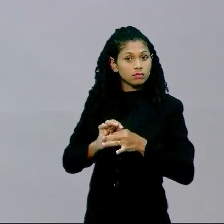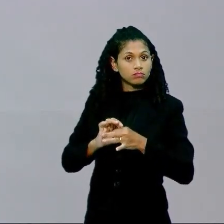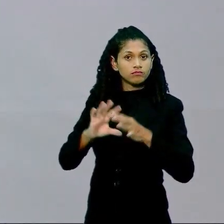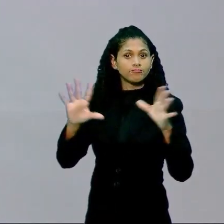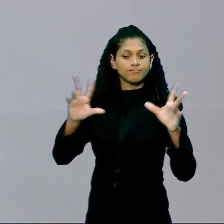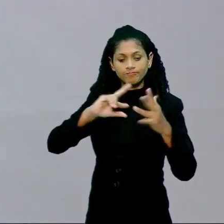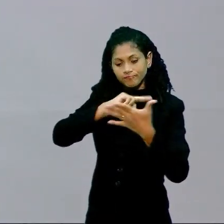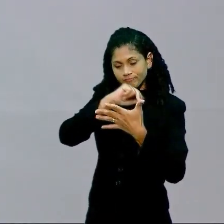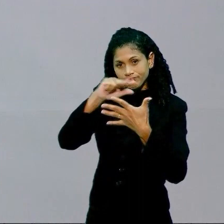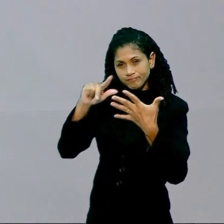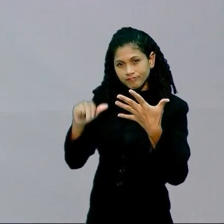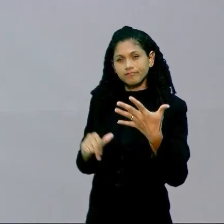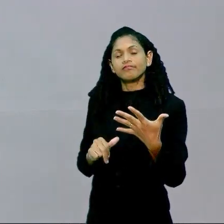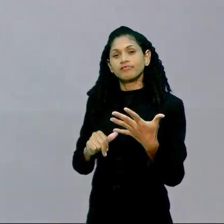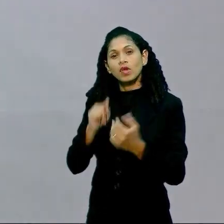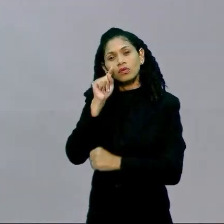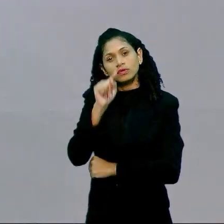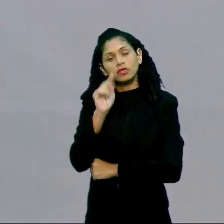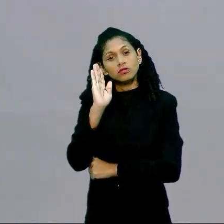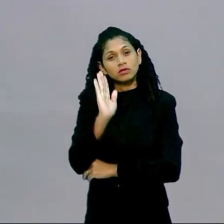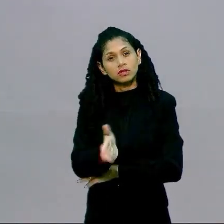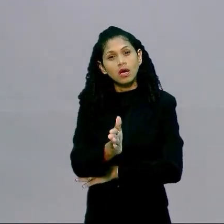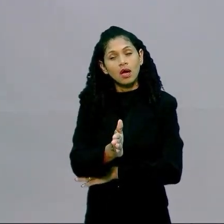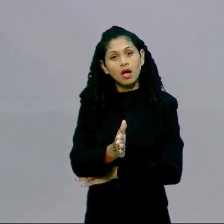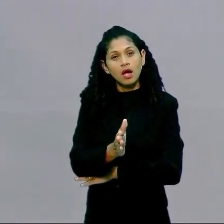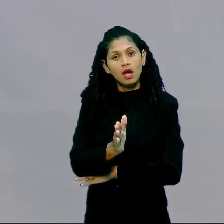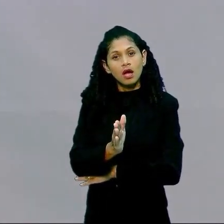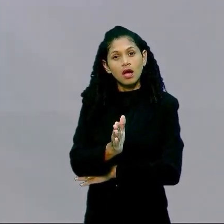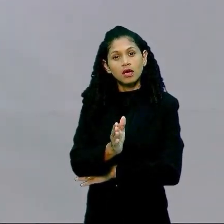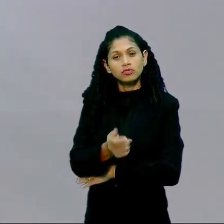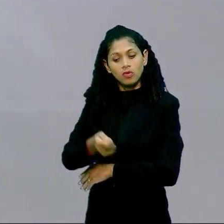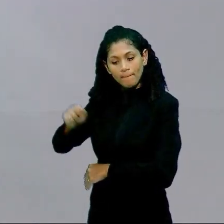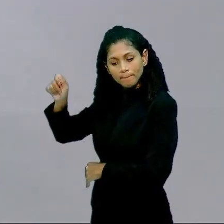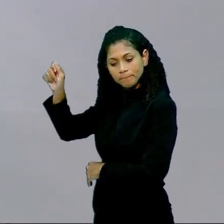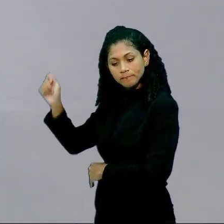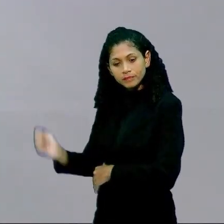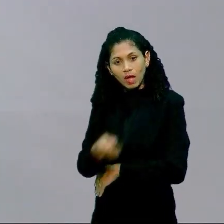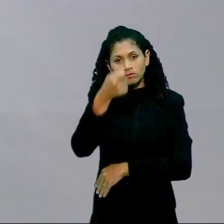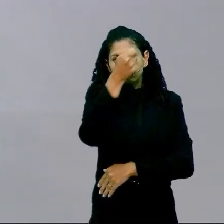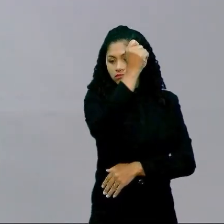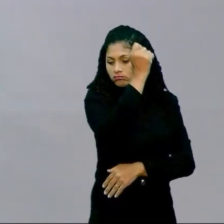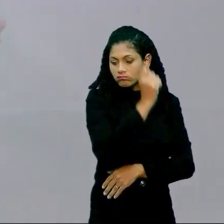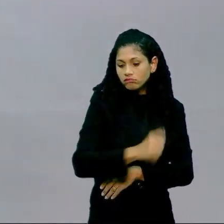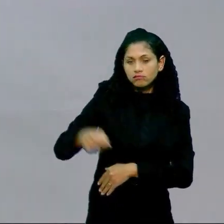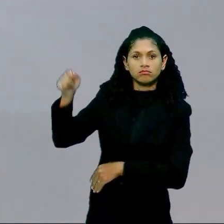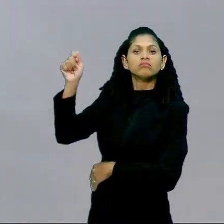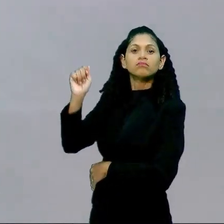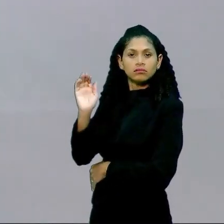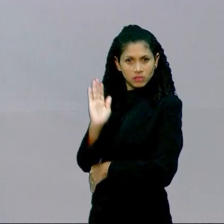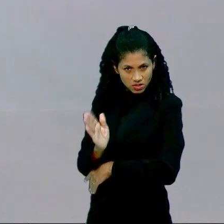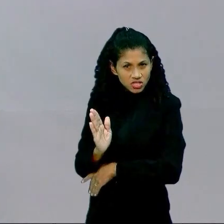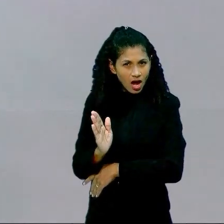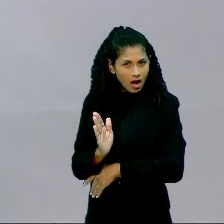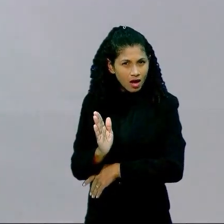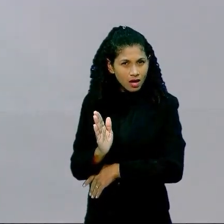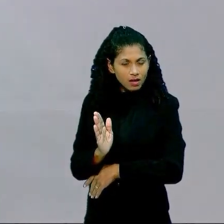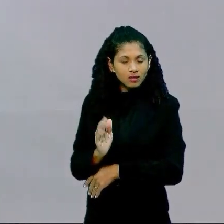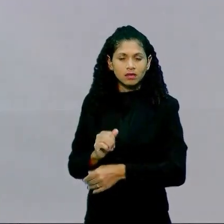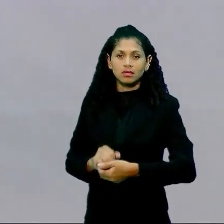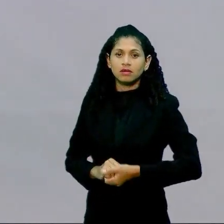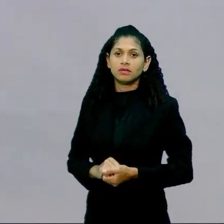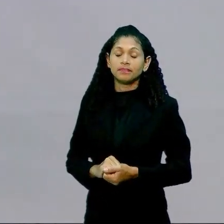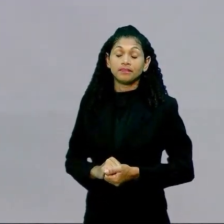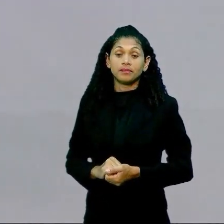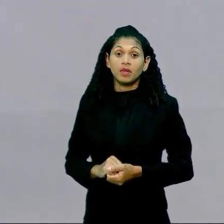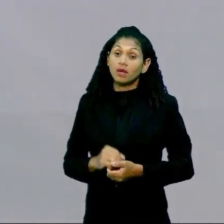Você já jogou tênis? Real, físico, tênis? Não sei. Não sei se você já, mas o que eu